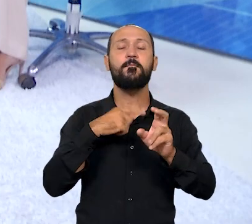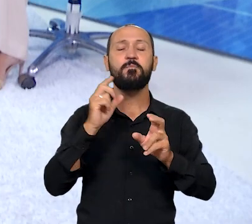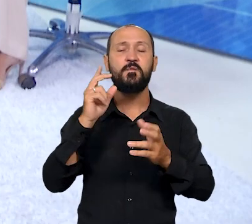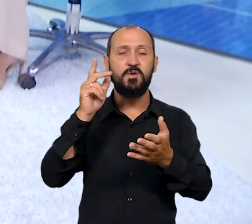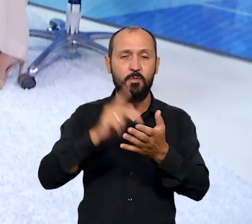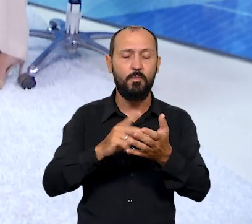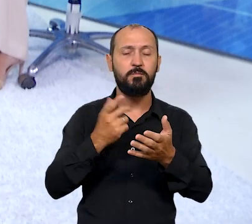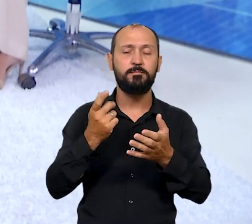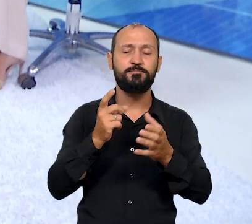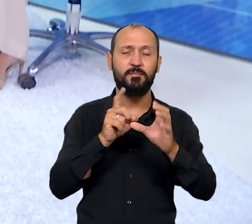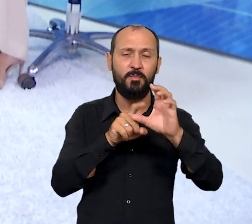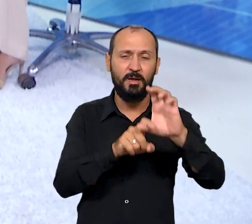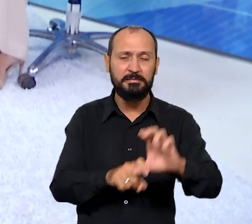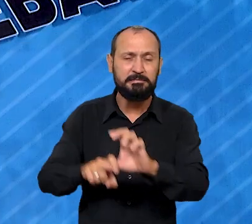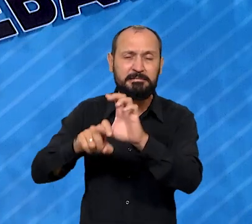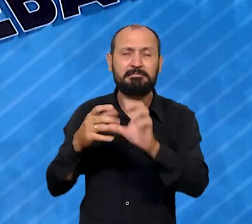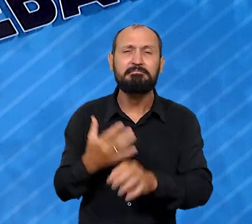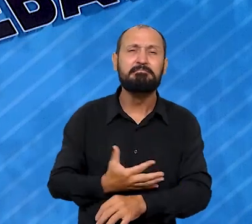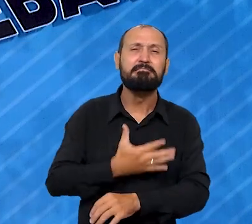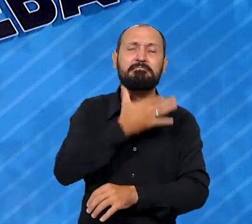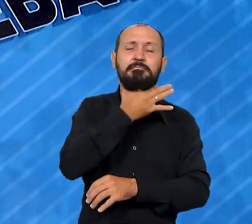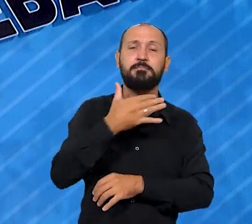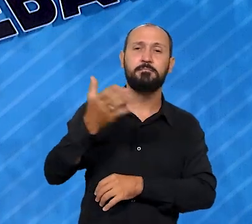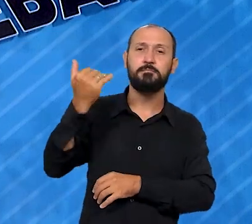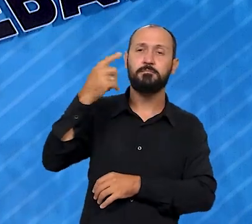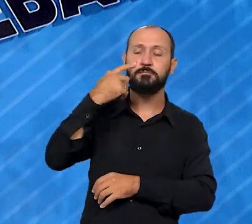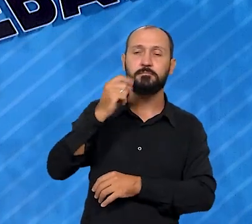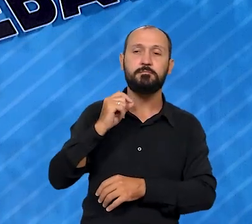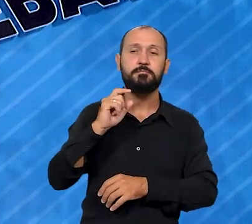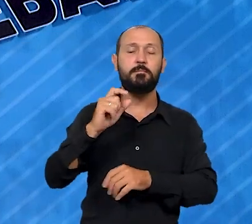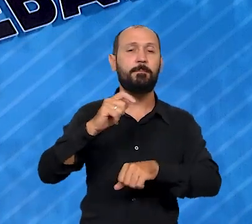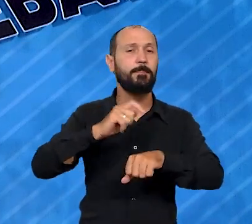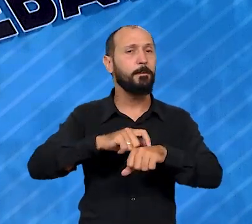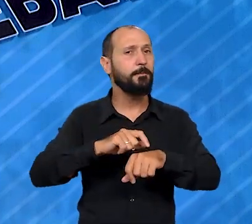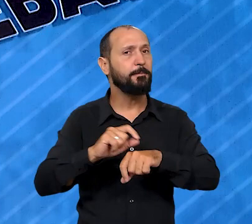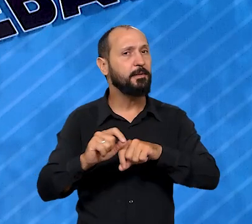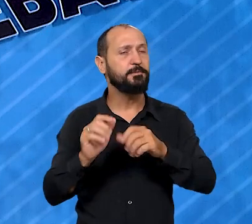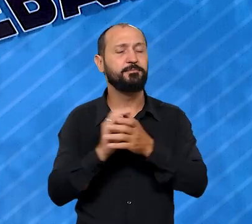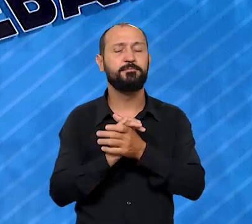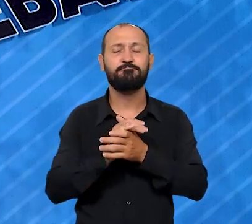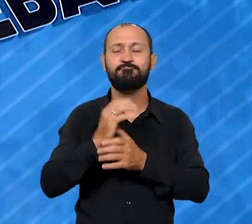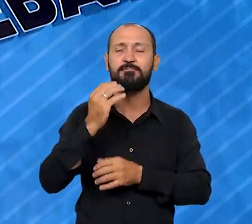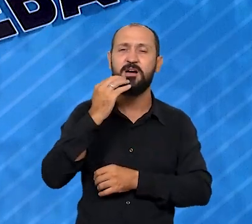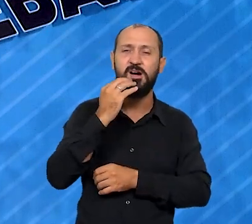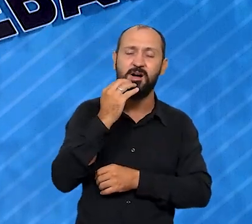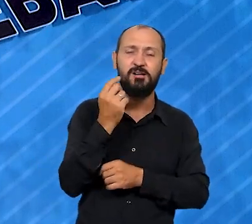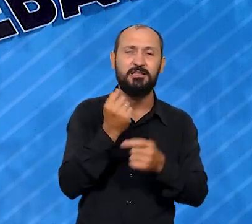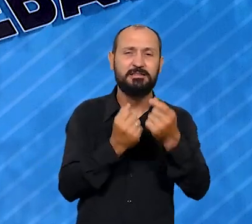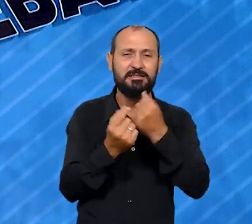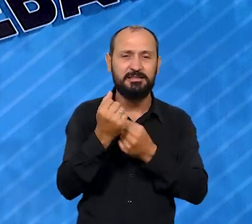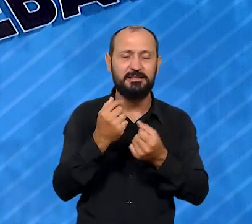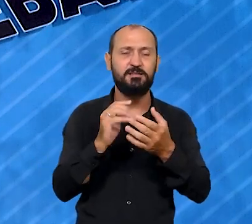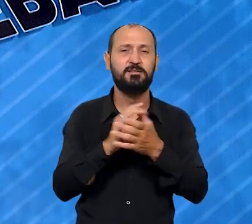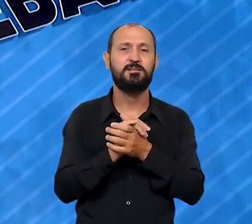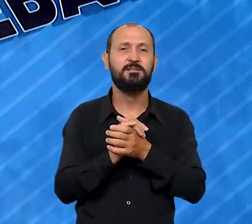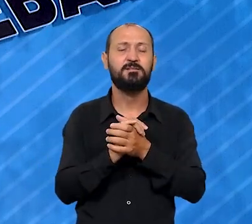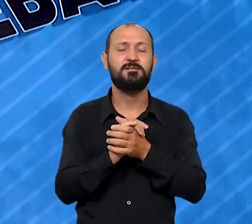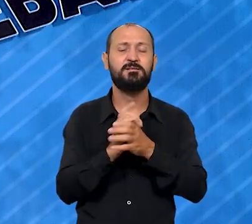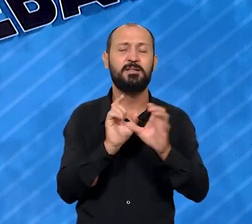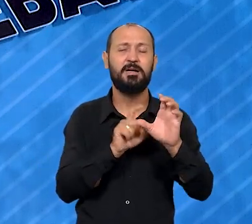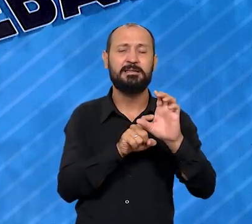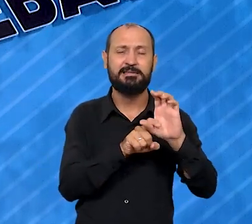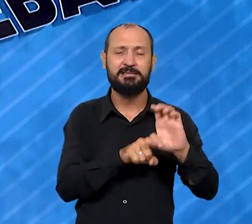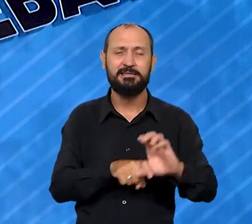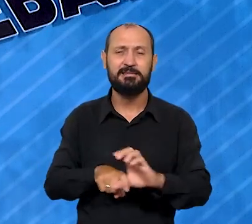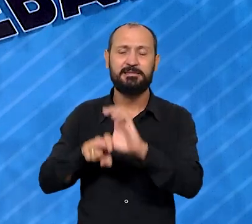questão do superendividamento mesmo. Antigamente, a pessoa que se encontrava numa situação de vulnerabilidade financeira,